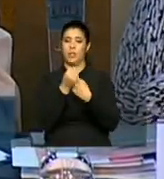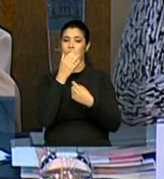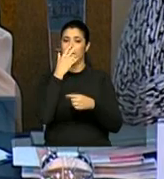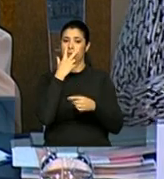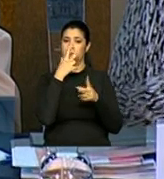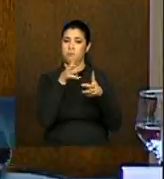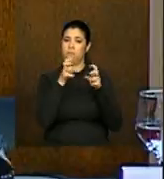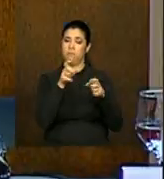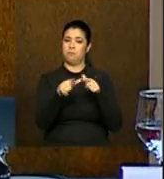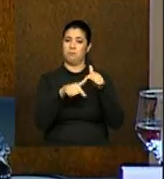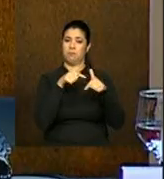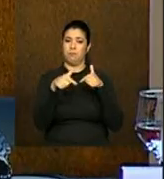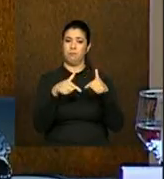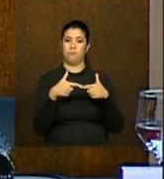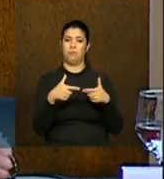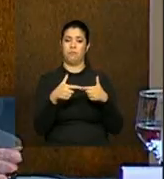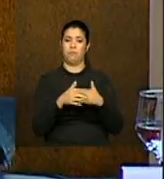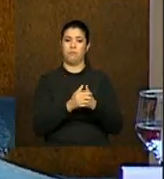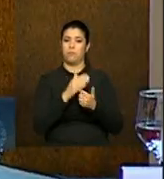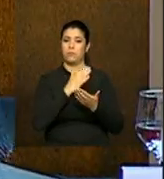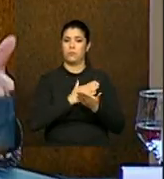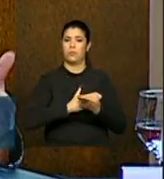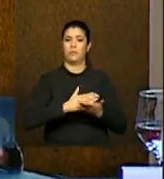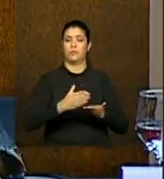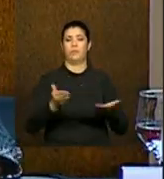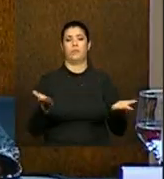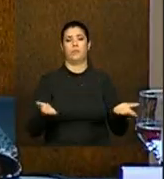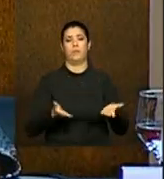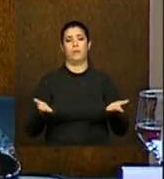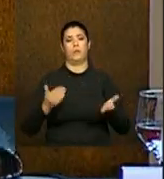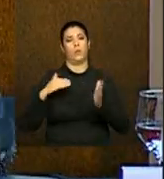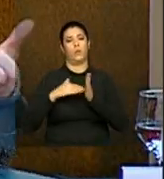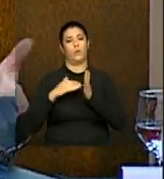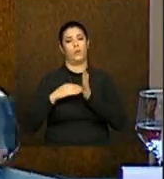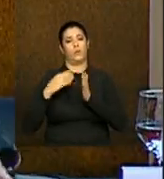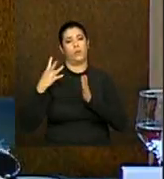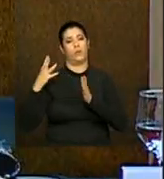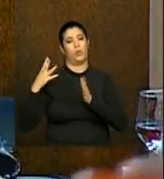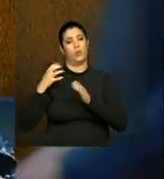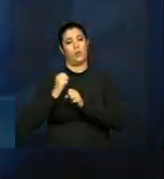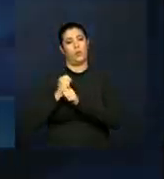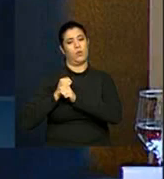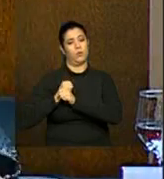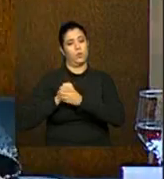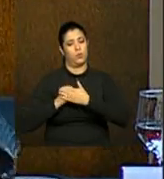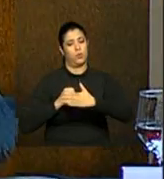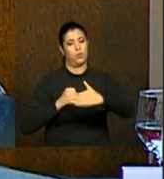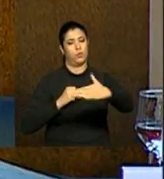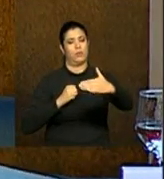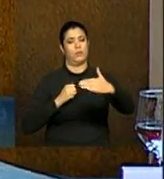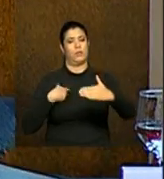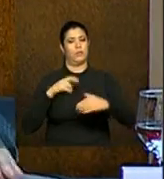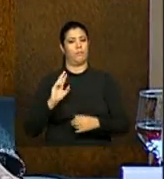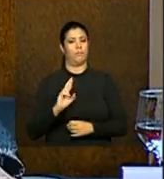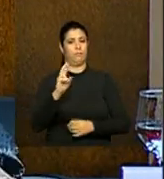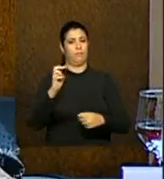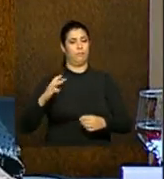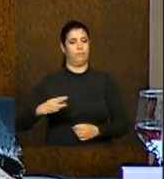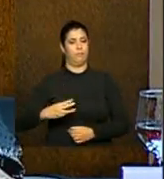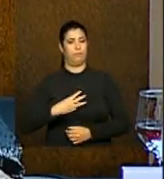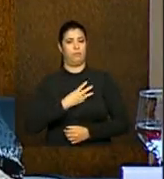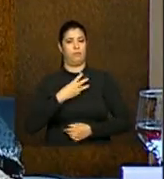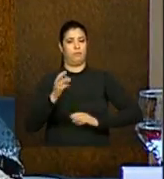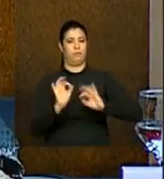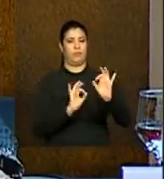trabalho que se iniciou eh agora nesses últimos 4 anos. Eu, à frente do Ministério do Planejamento, com a equipe